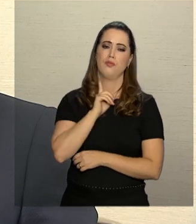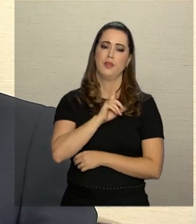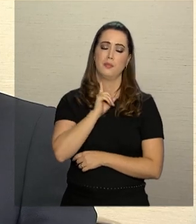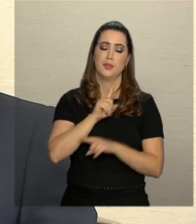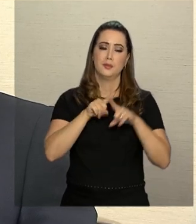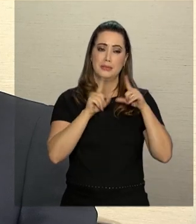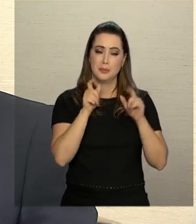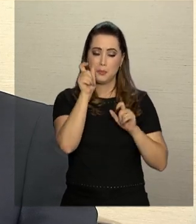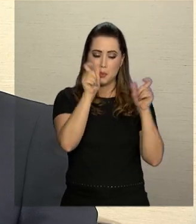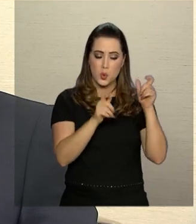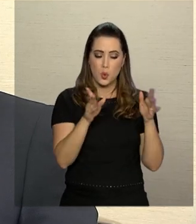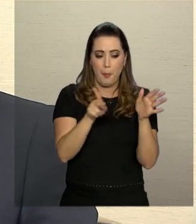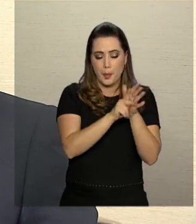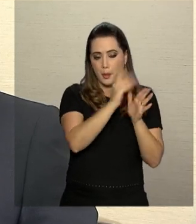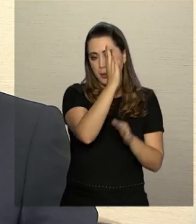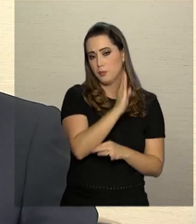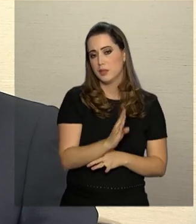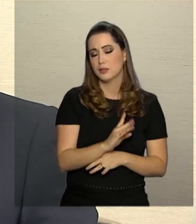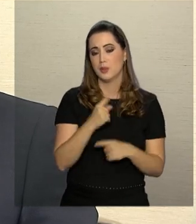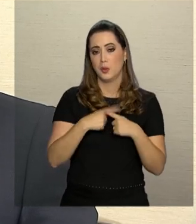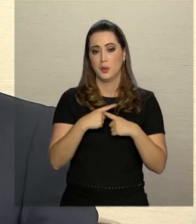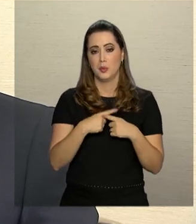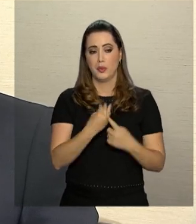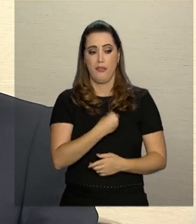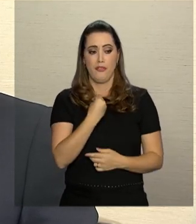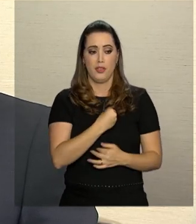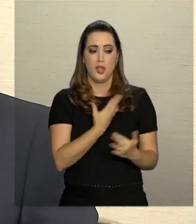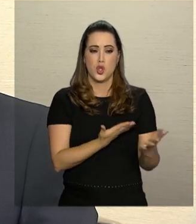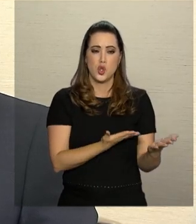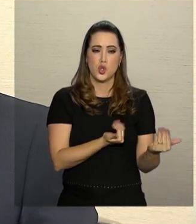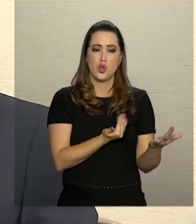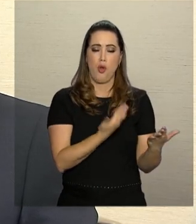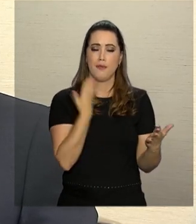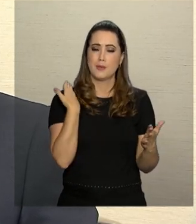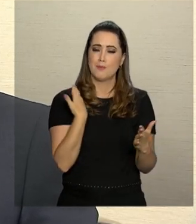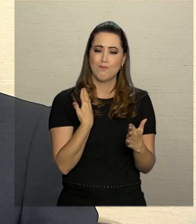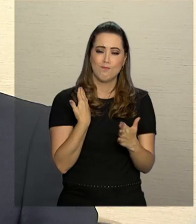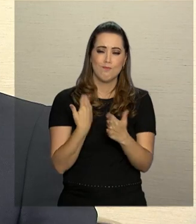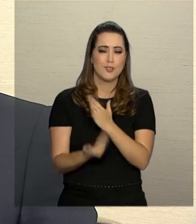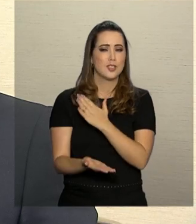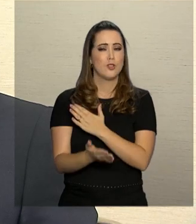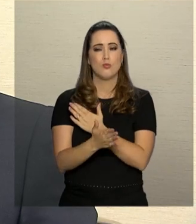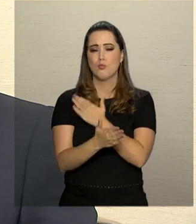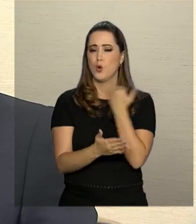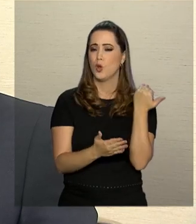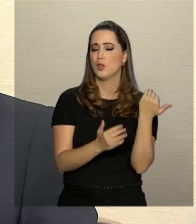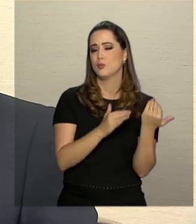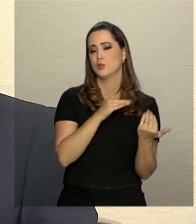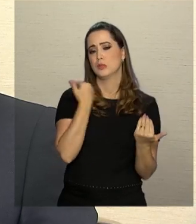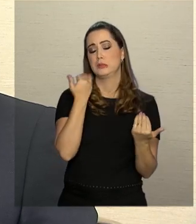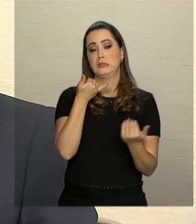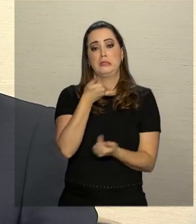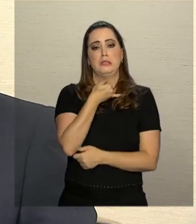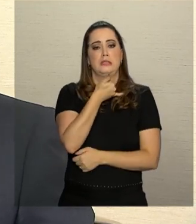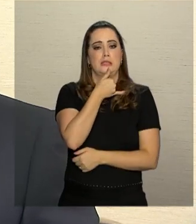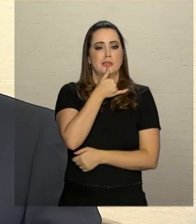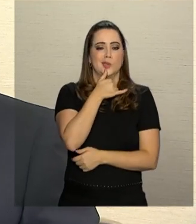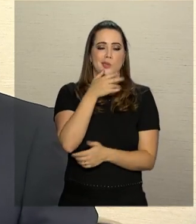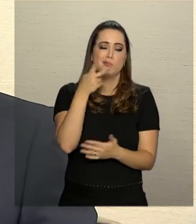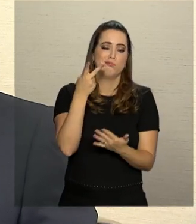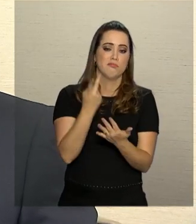cidadão Porque são vidas jovens que foram perdidas, né São aquelas fatalidades que infelizmente